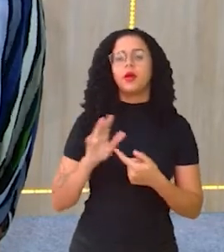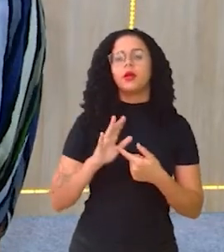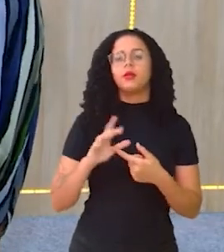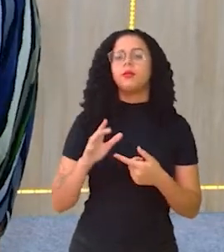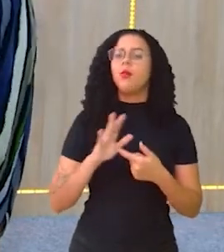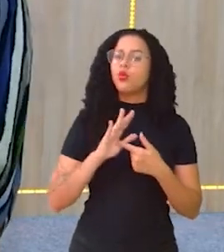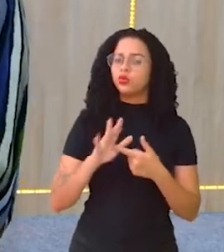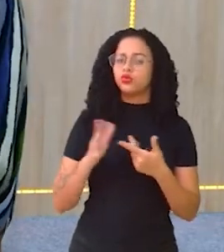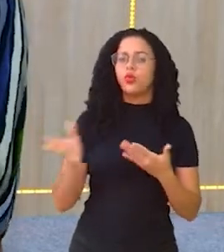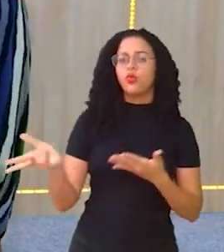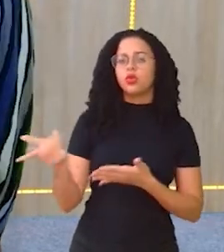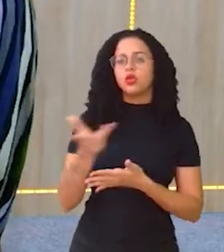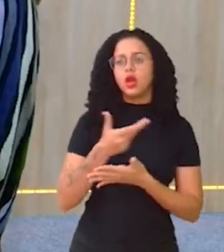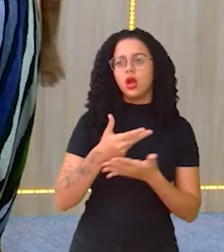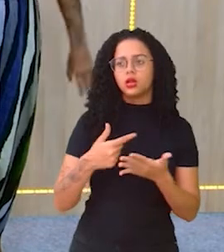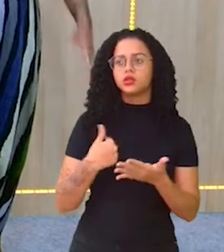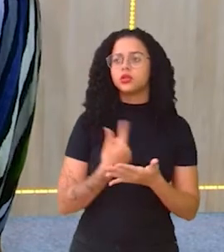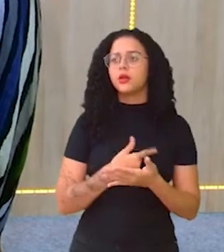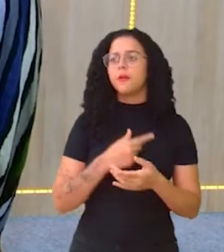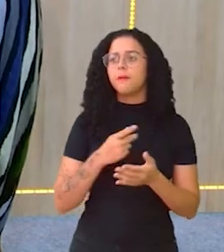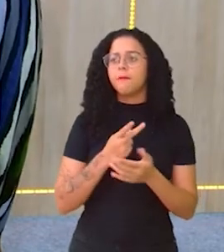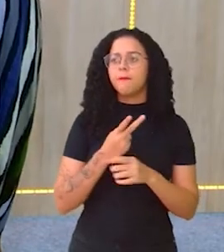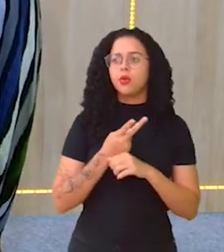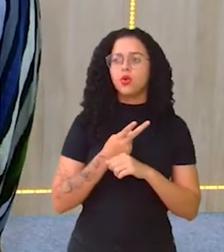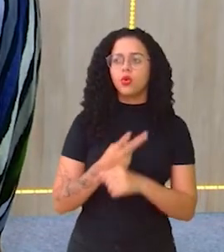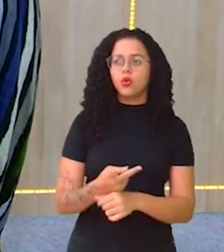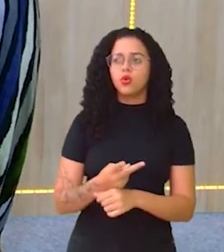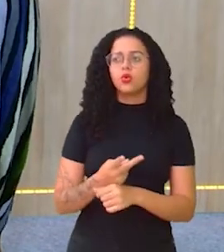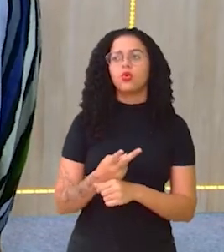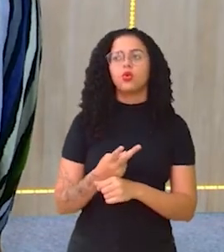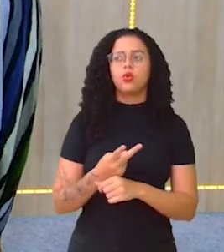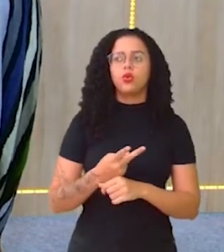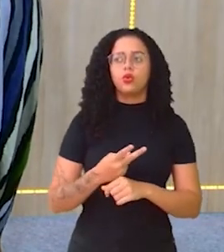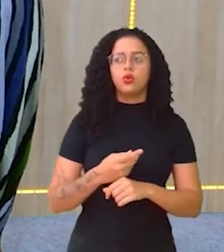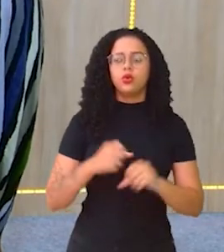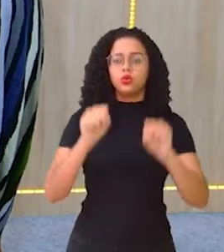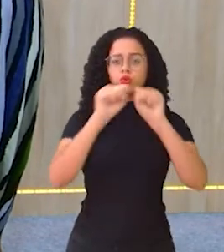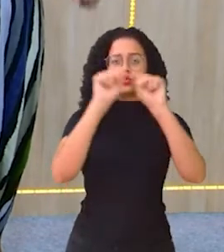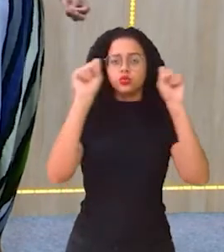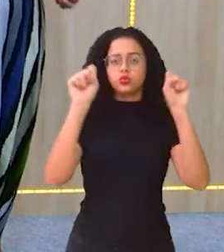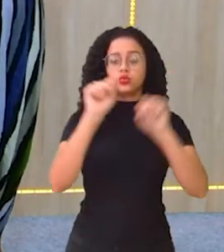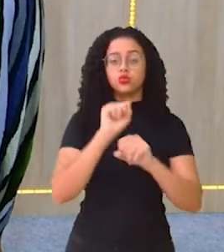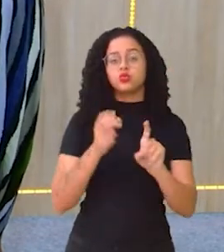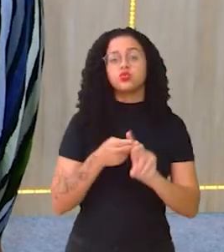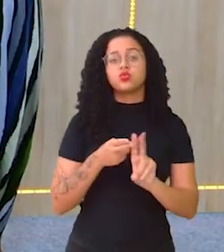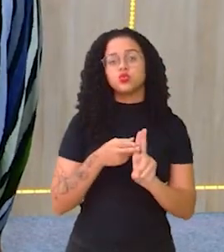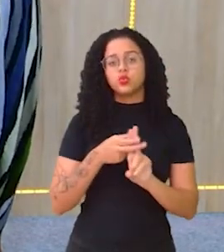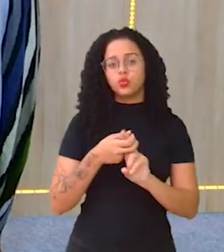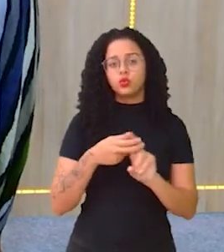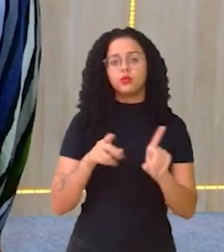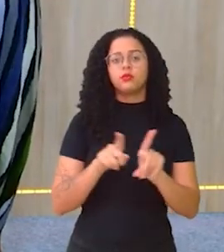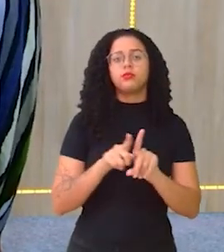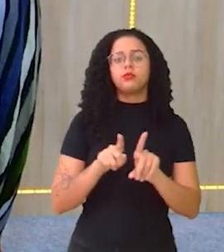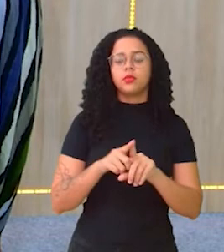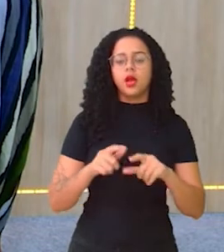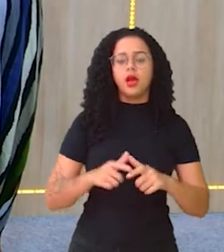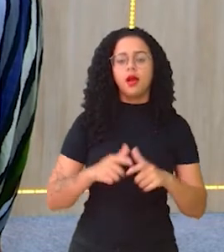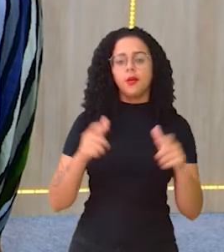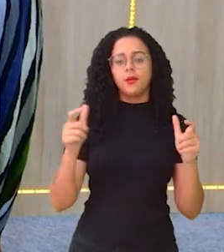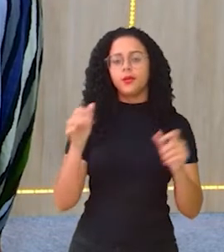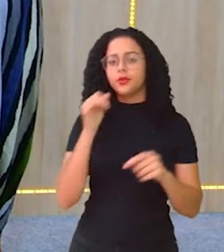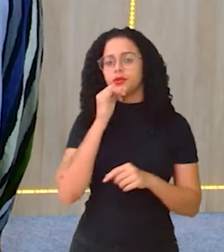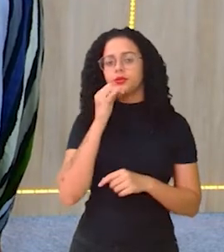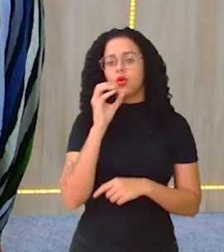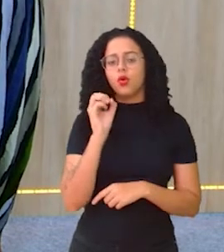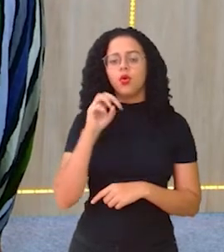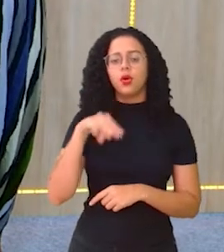leu, né, Armando? A gente procurou desde o nosso DataSUS, né, falando do nosso Sistema Único de Saúde, mas também mais amplo, como da Organização Mundial